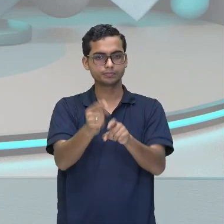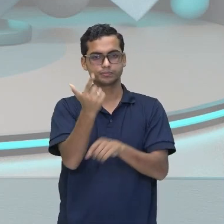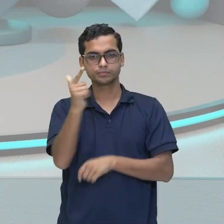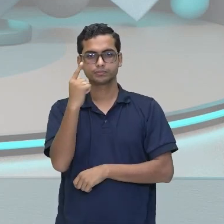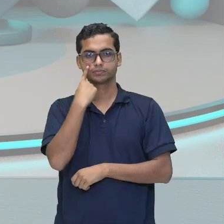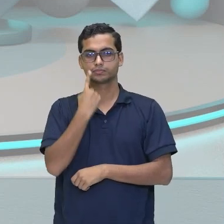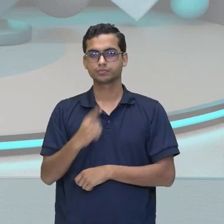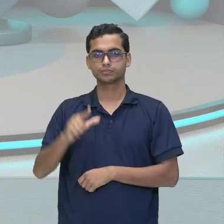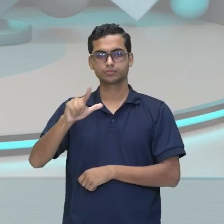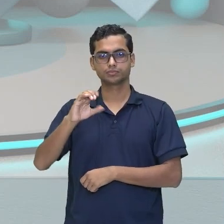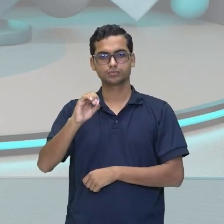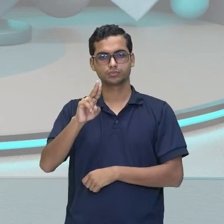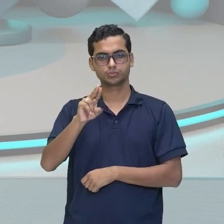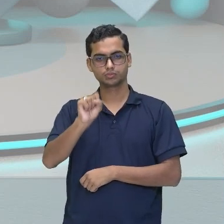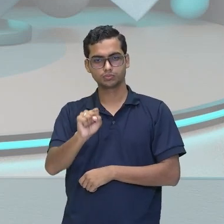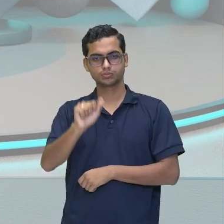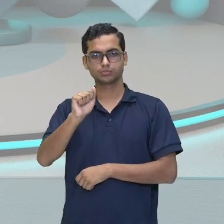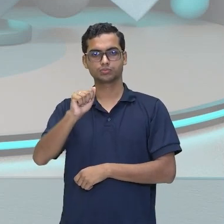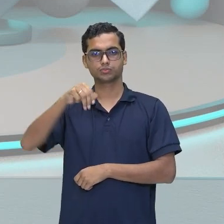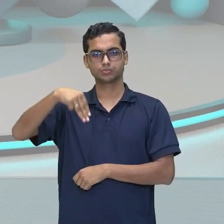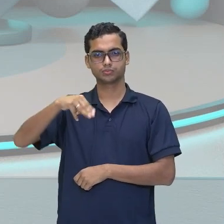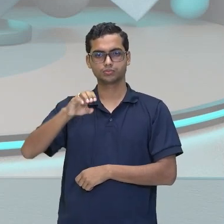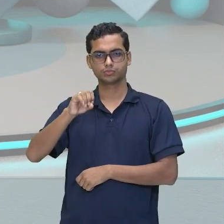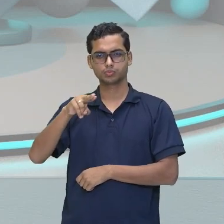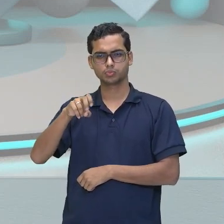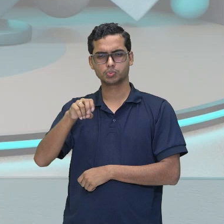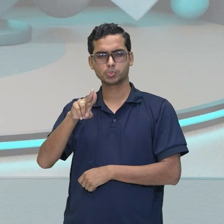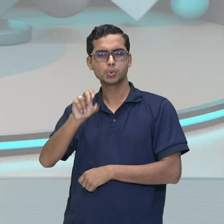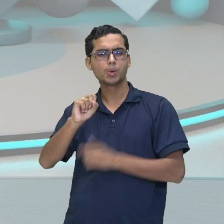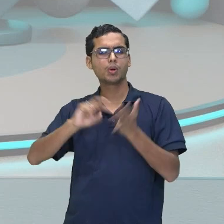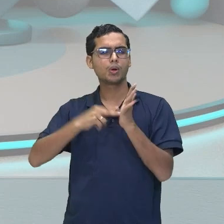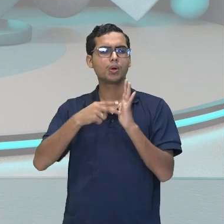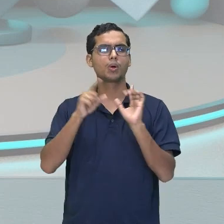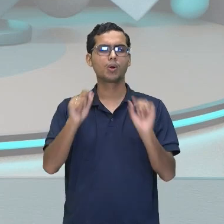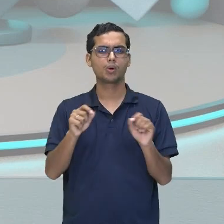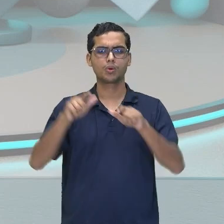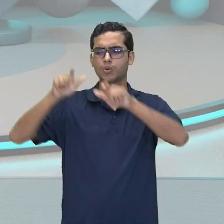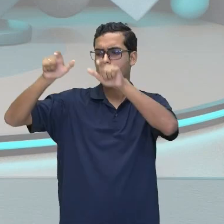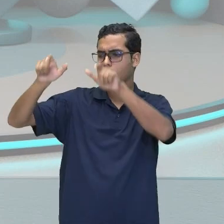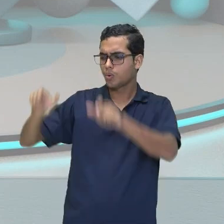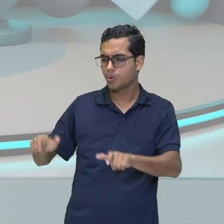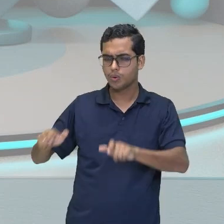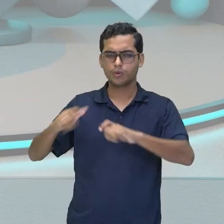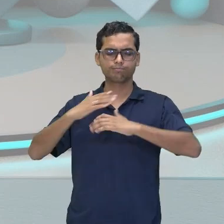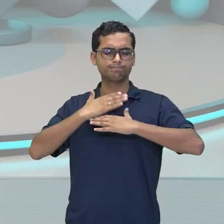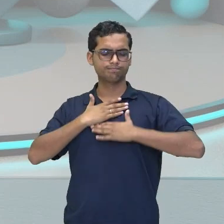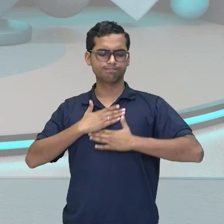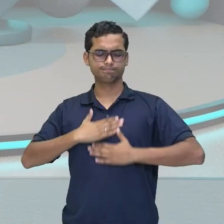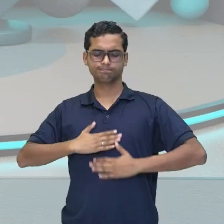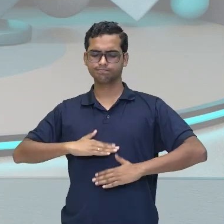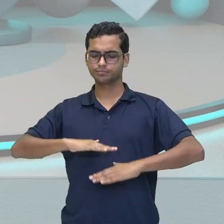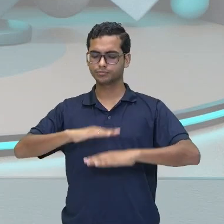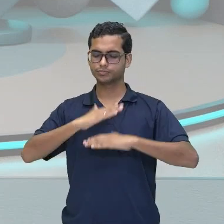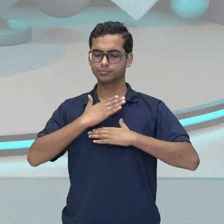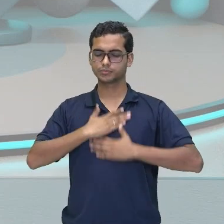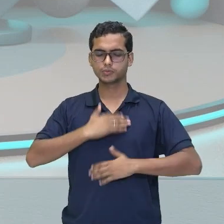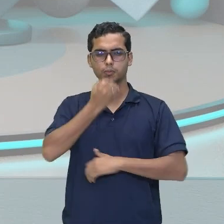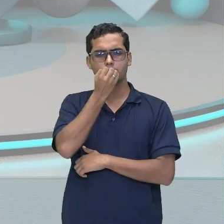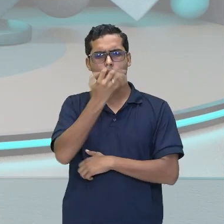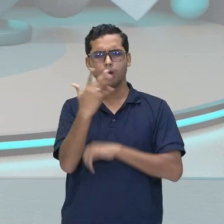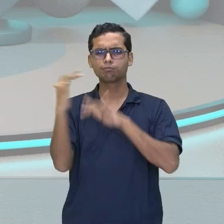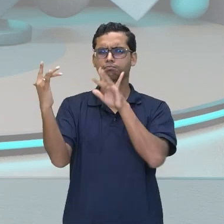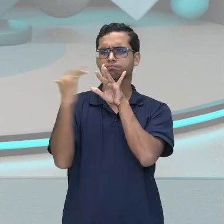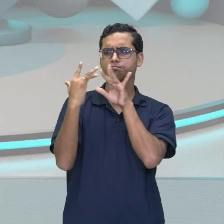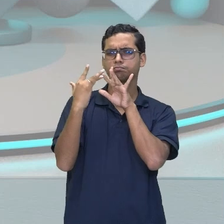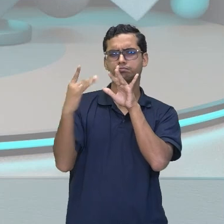amenos. Então, um lugar ameno. Um lugar ameno é um lugar em contato, em harmonia com a natureza, certo?